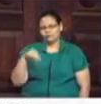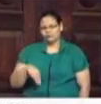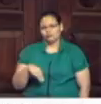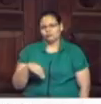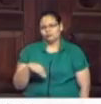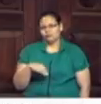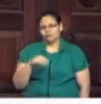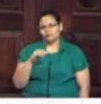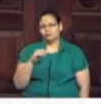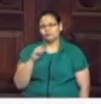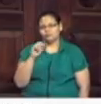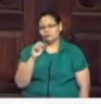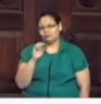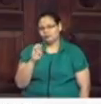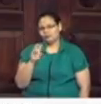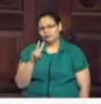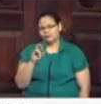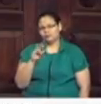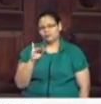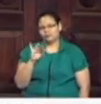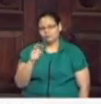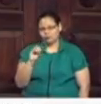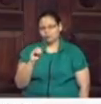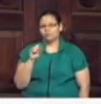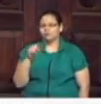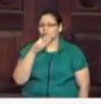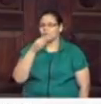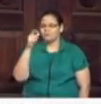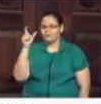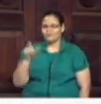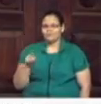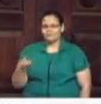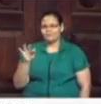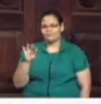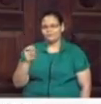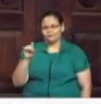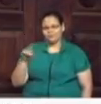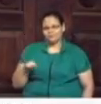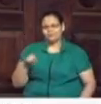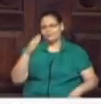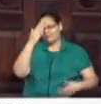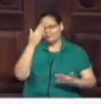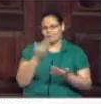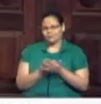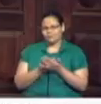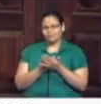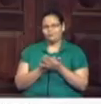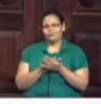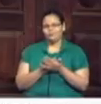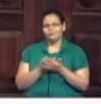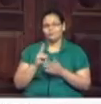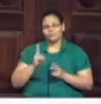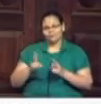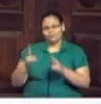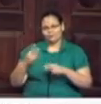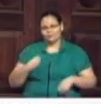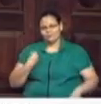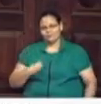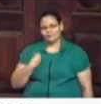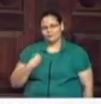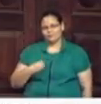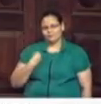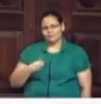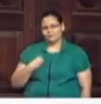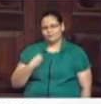era uma reserva moral desse país, um homem de fé, um homem que sempre pautou a sua vida